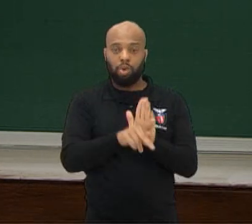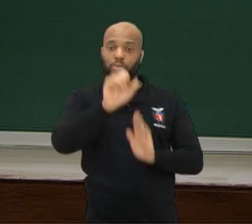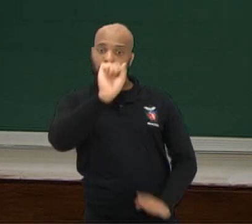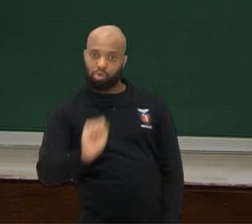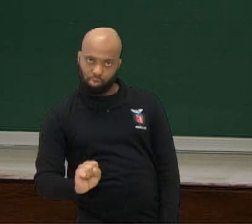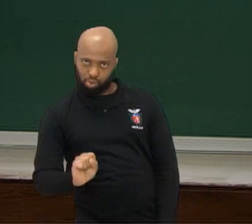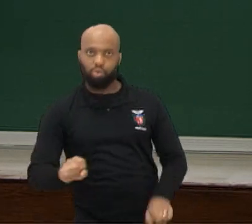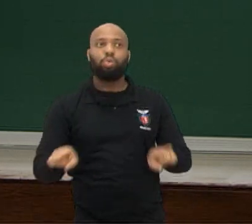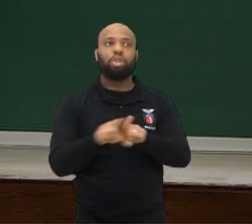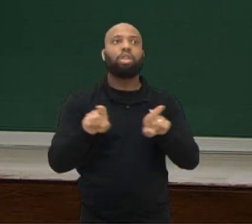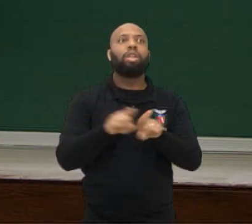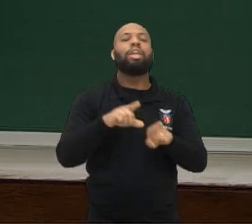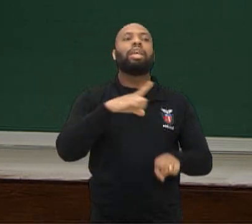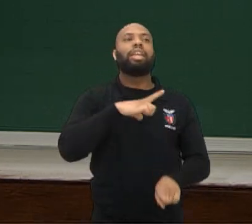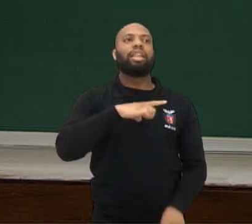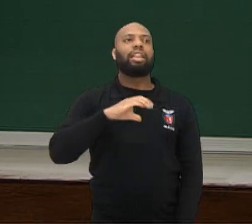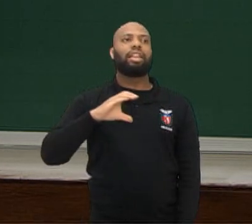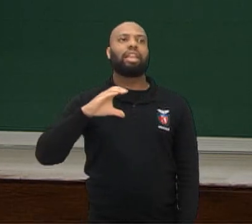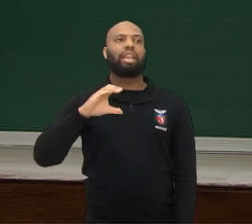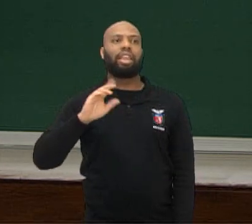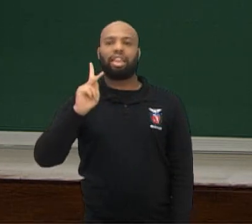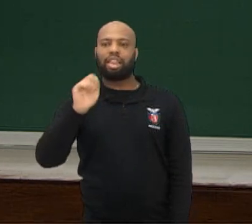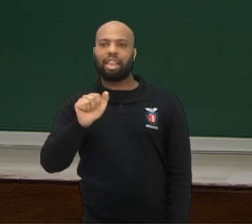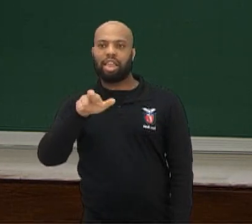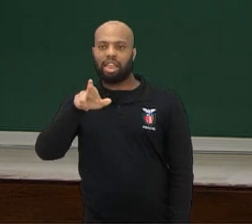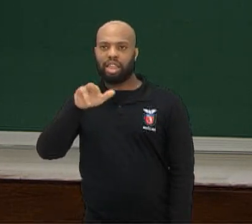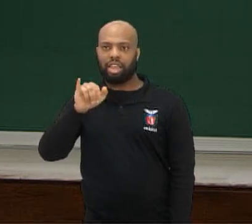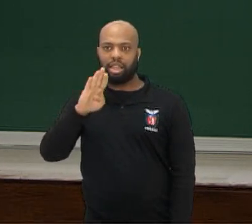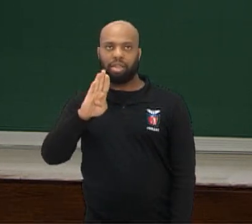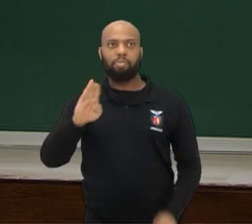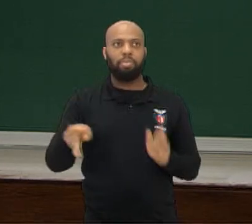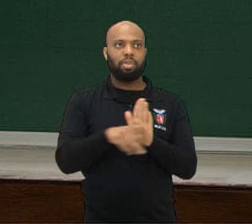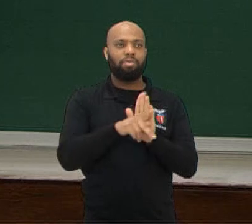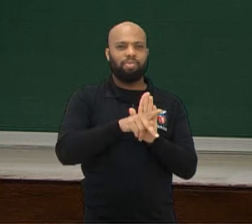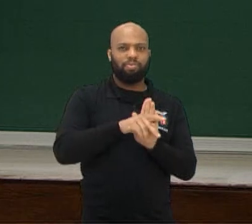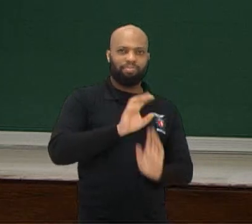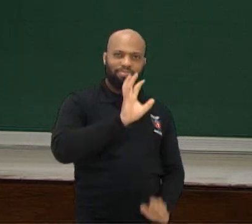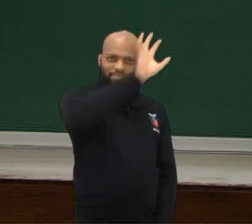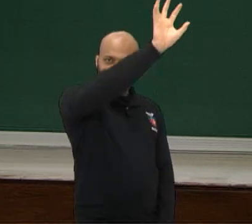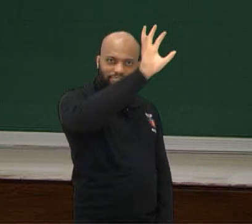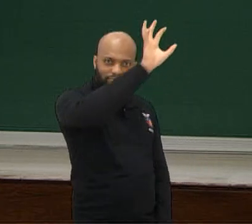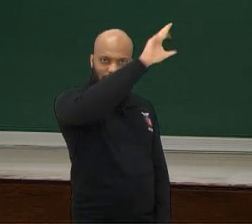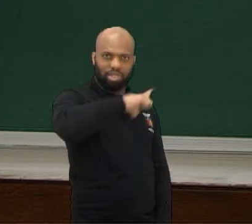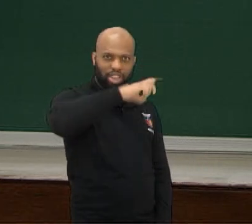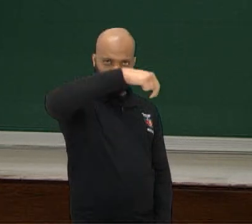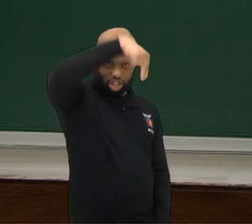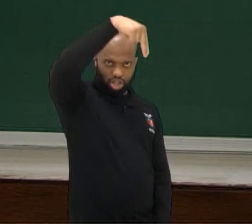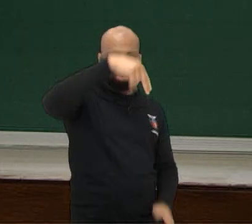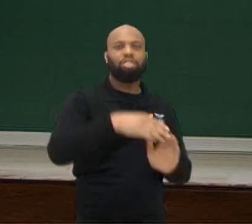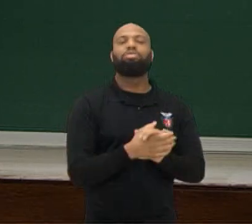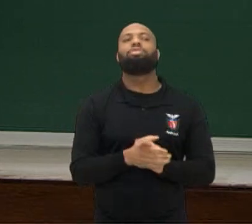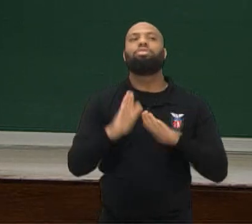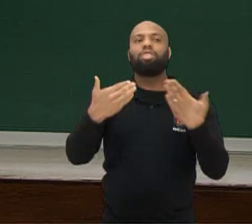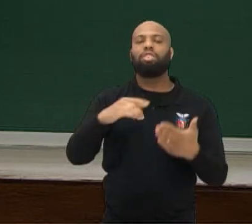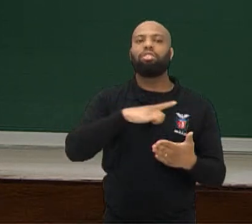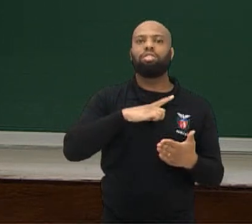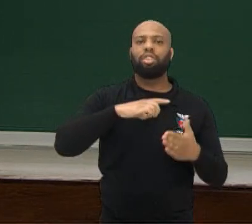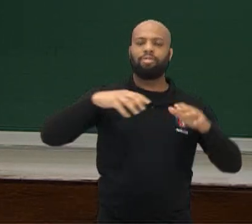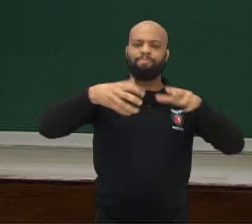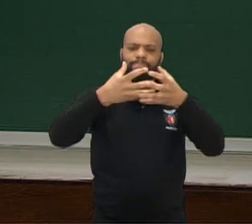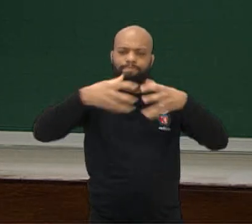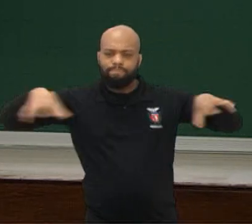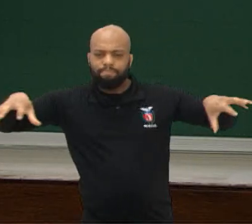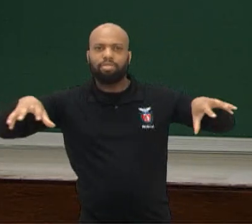região, Caribe, bem ali na porção setentrional ou norte, né? Então, nós temos ali